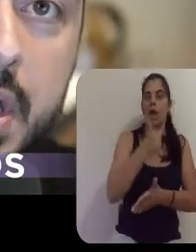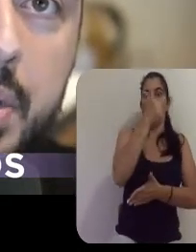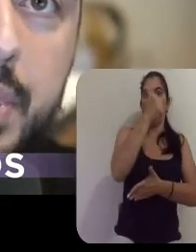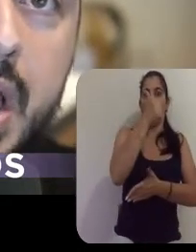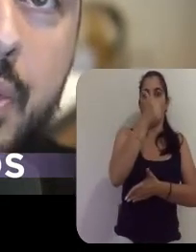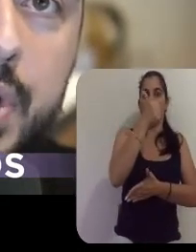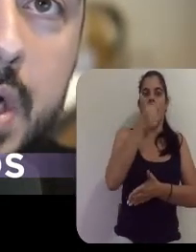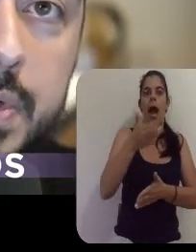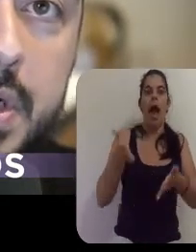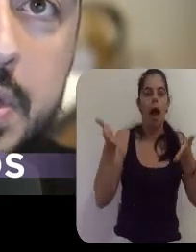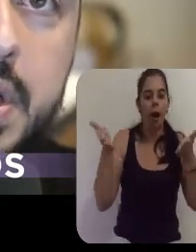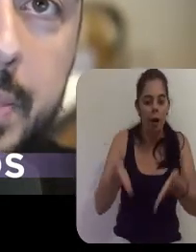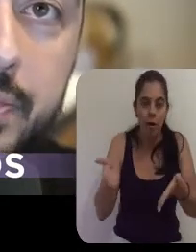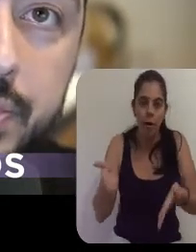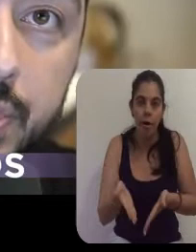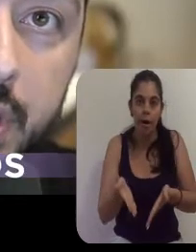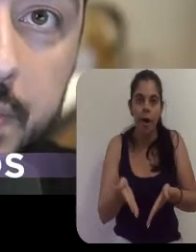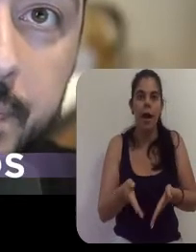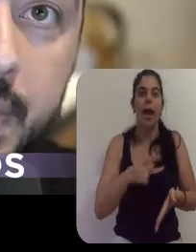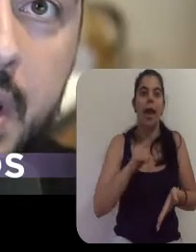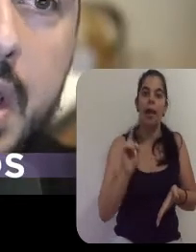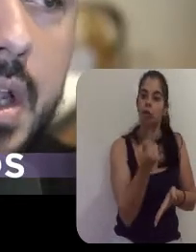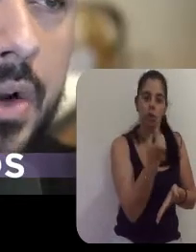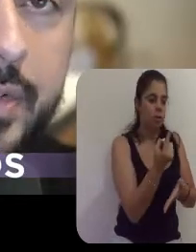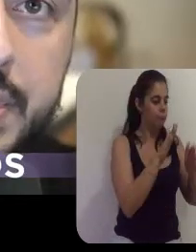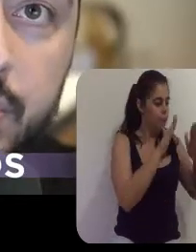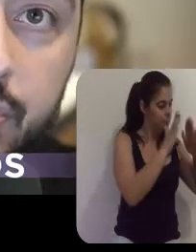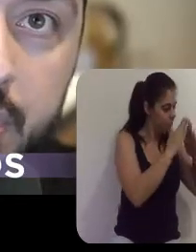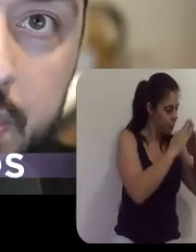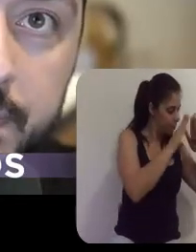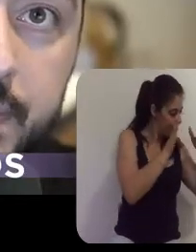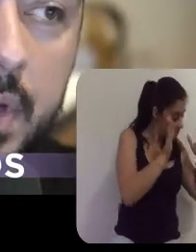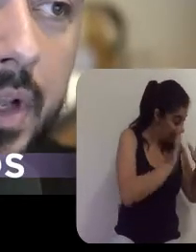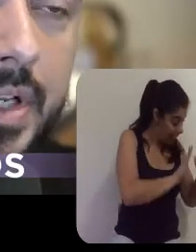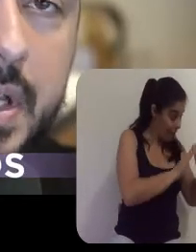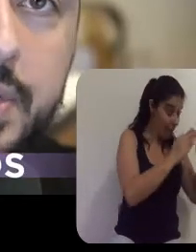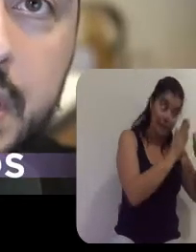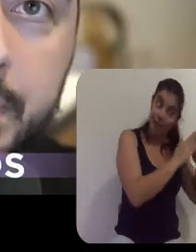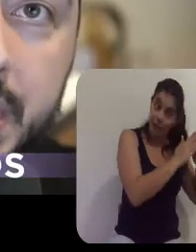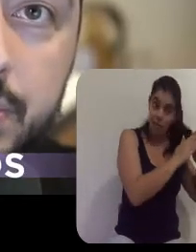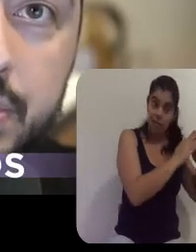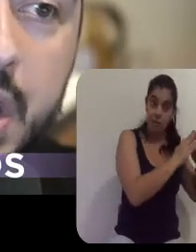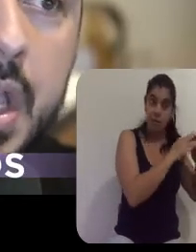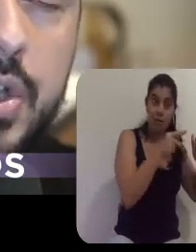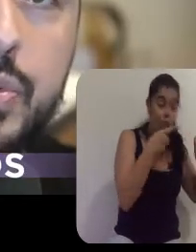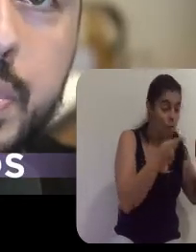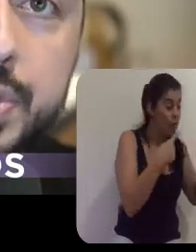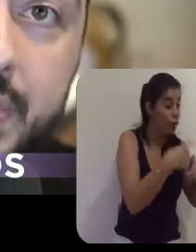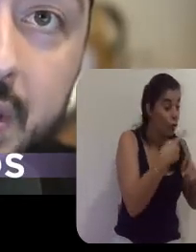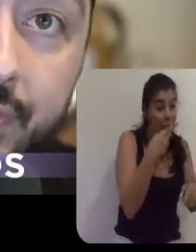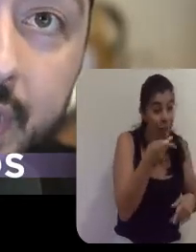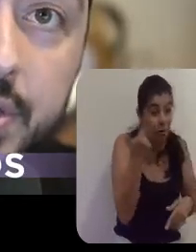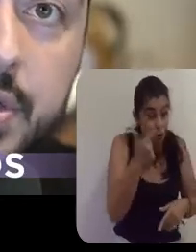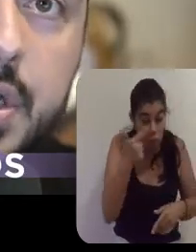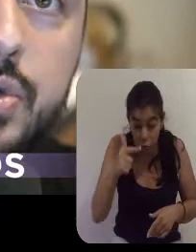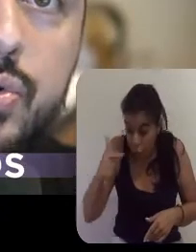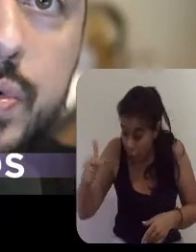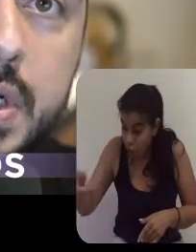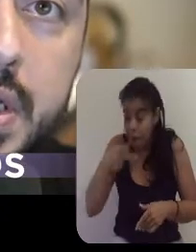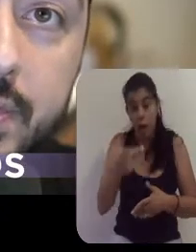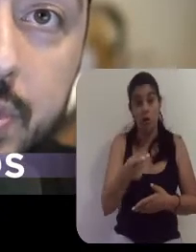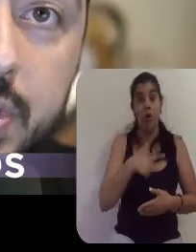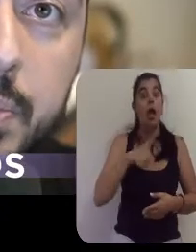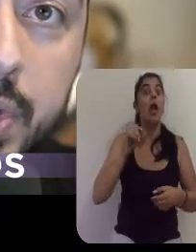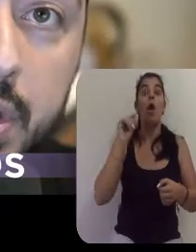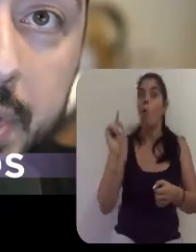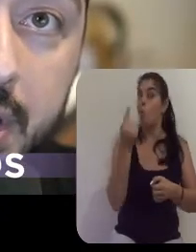vezes porque é a única coisa que a gente sabe que funciona. Não leve a sério curas, não leve a sério tratamentos. Isso pode vir lá na frente, isso com